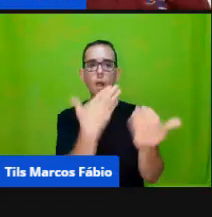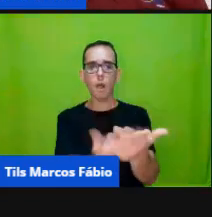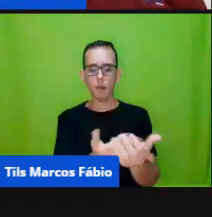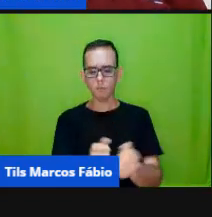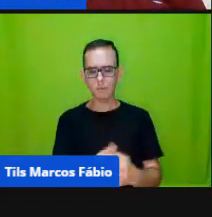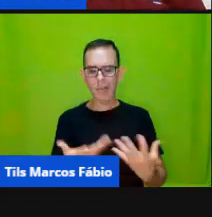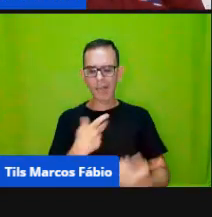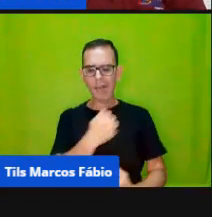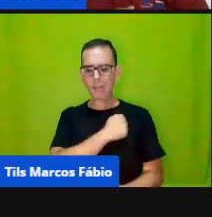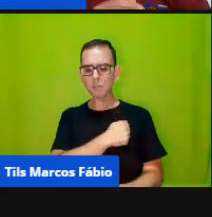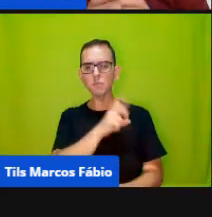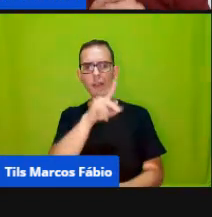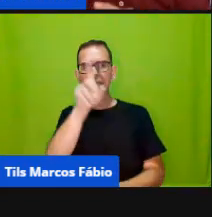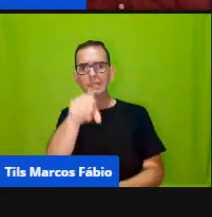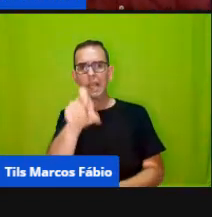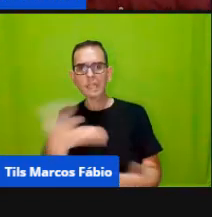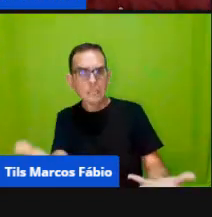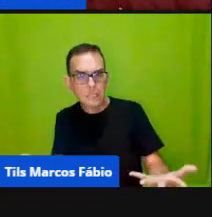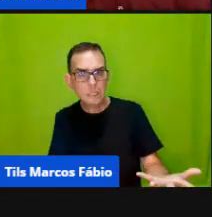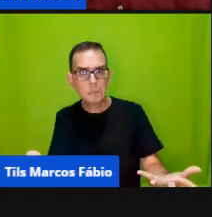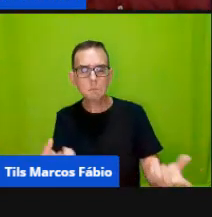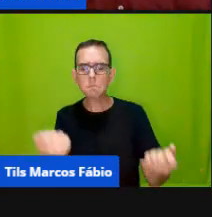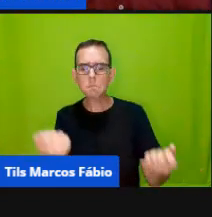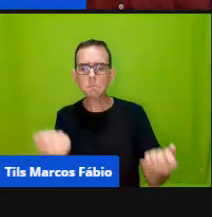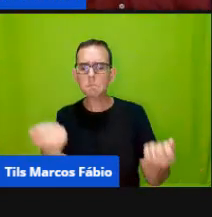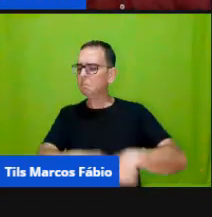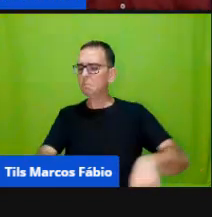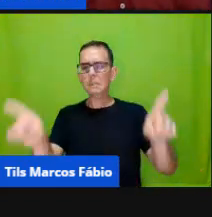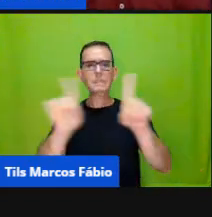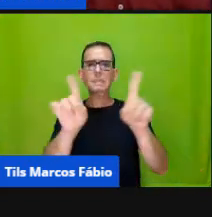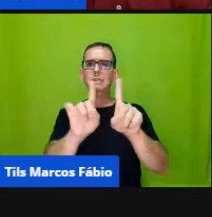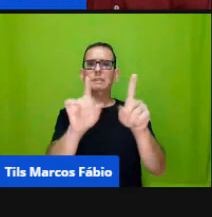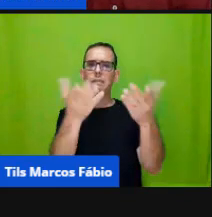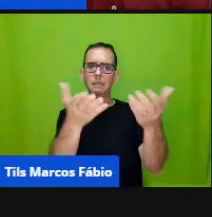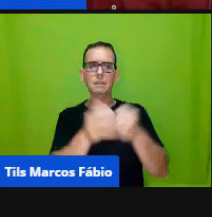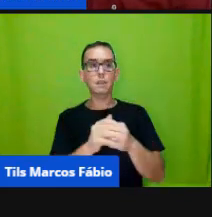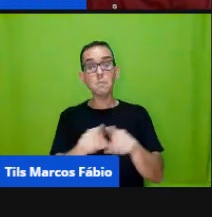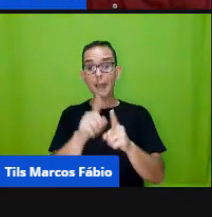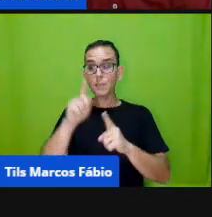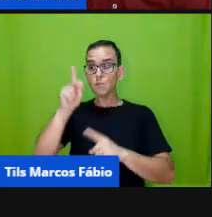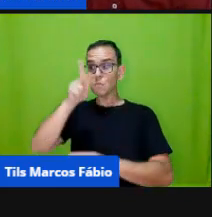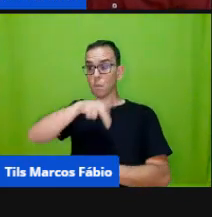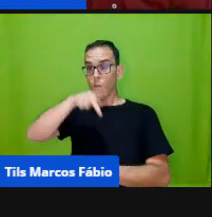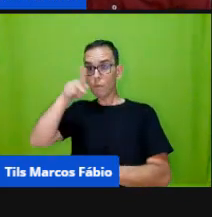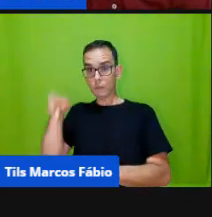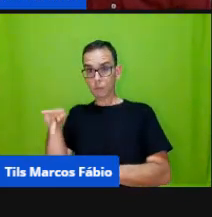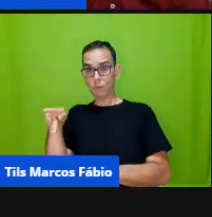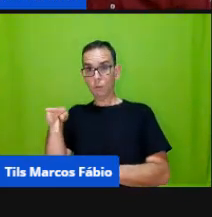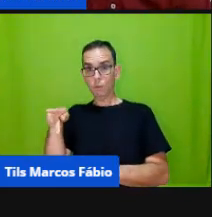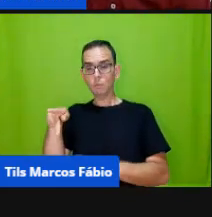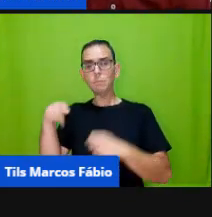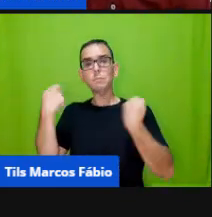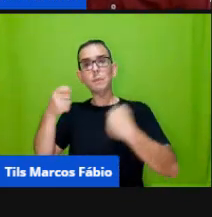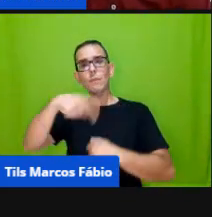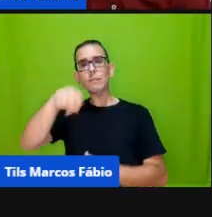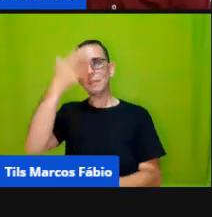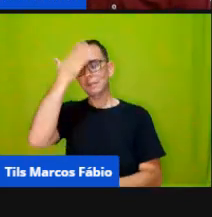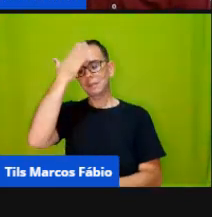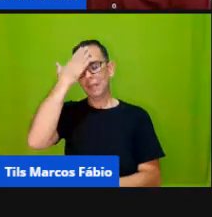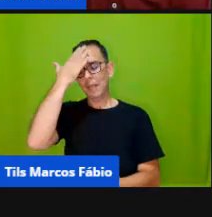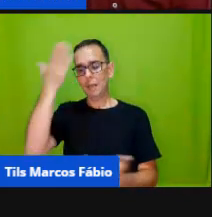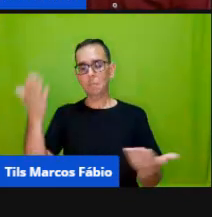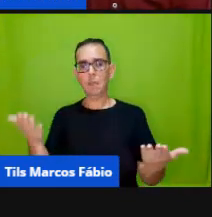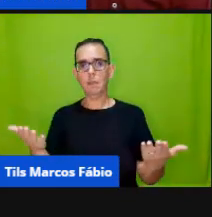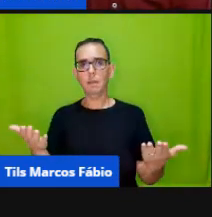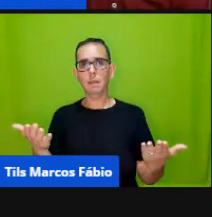aluno vai ser assim? Não, não precisa ser assim. Mas o professor, a gente acha, né? E vocês sabem disso, colegas nossos